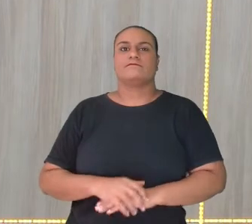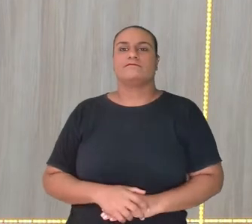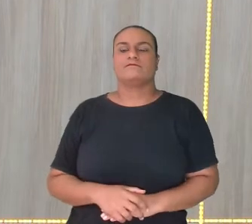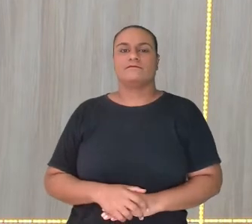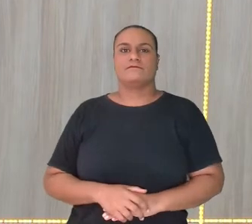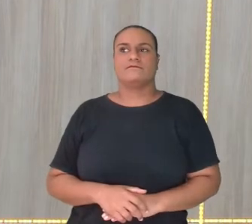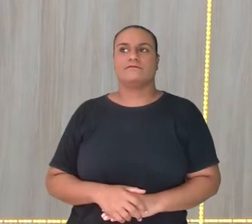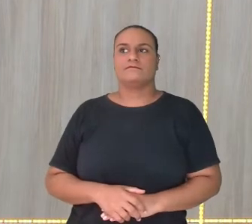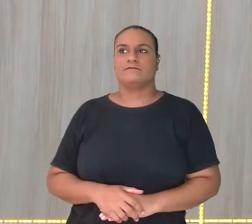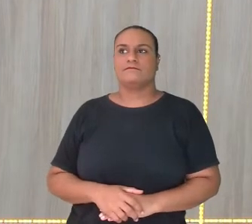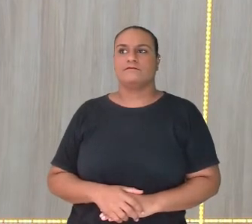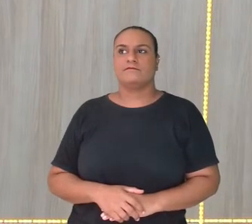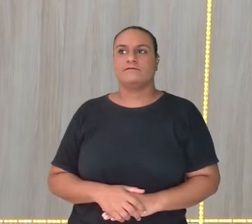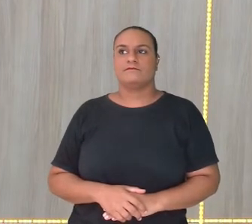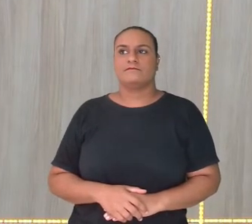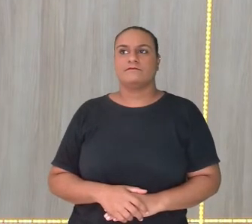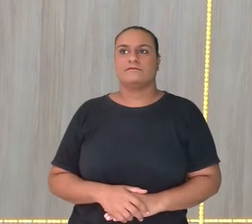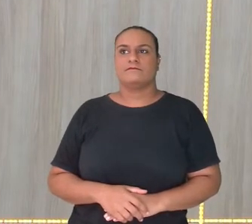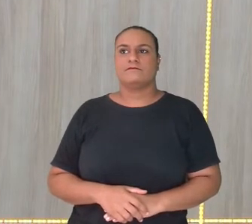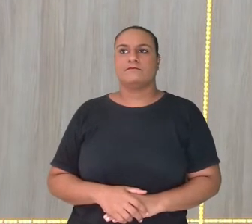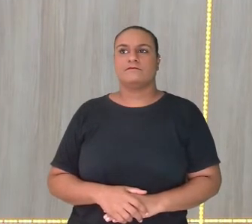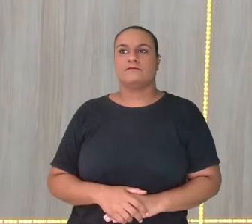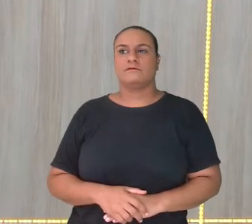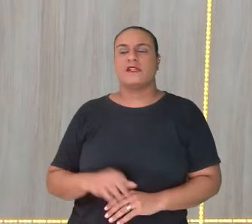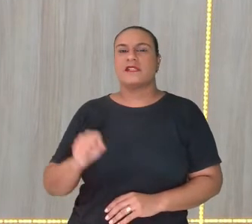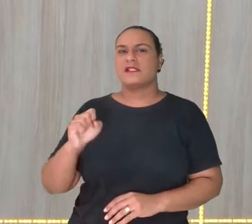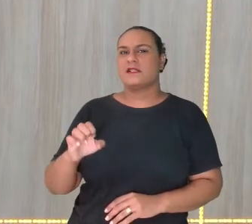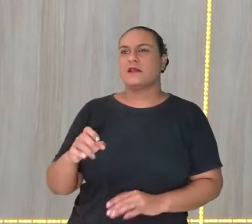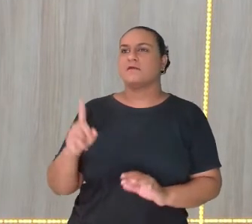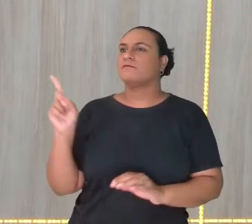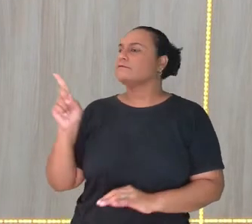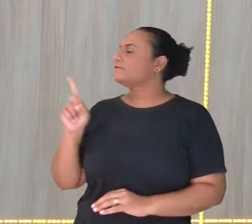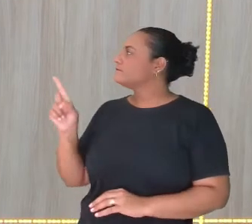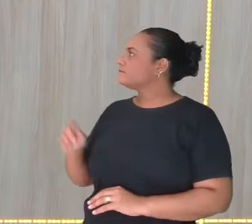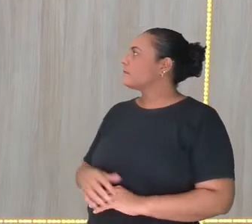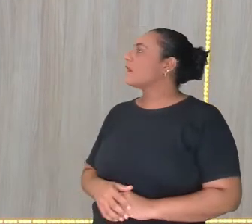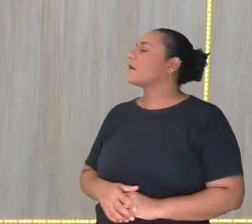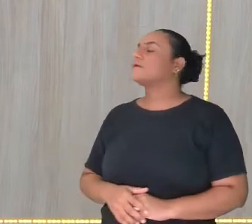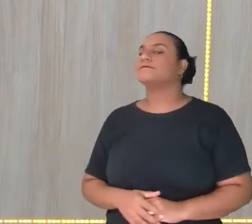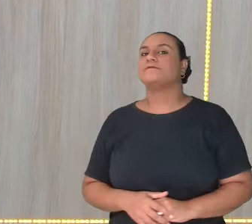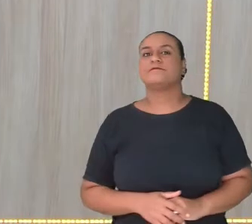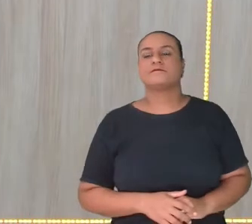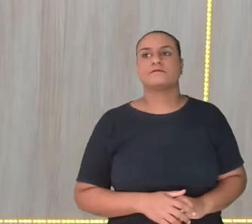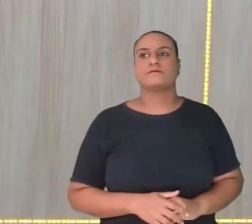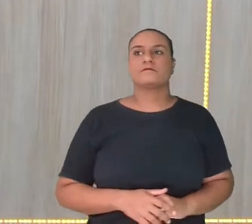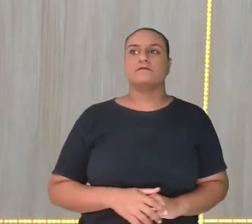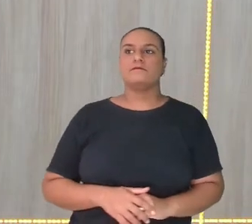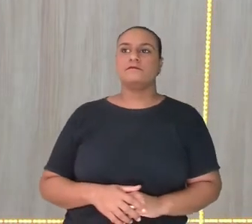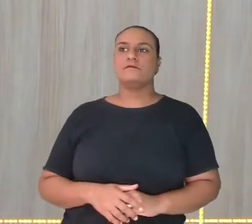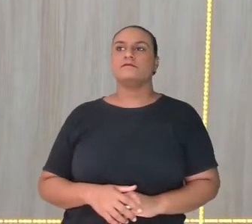Vamos colocar aqui, deixa eu ver se eu coloquei coloquei, então vamos lá.